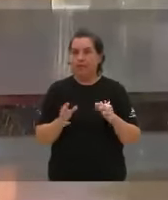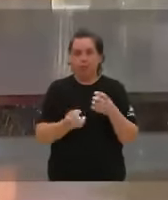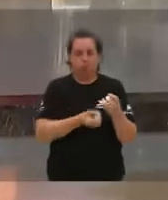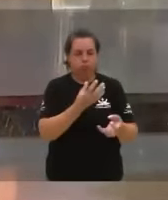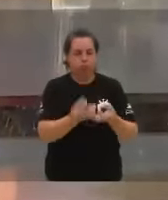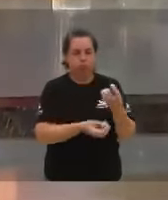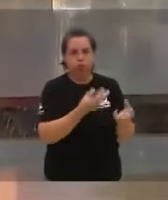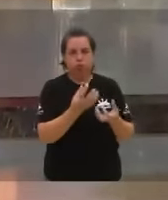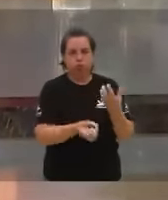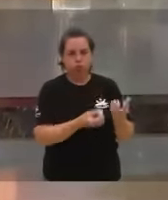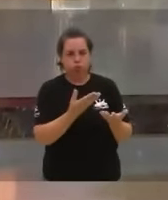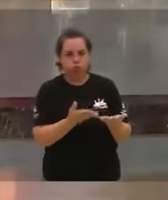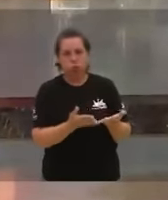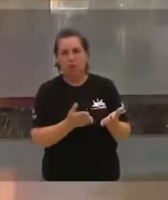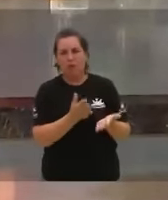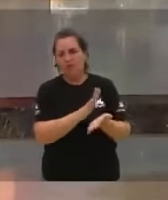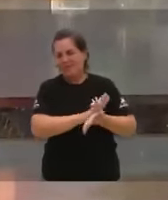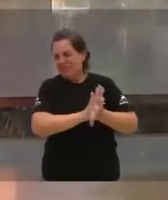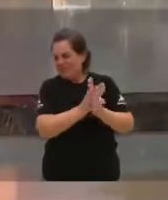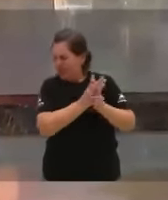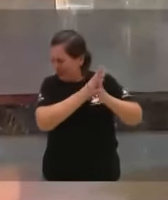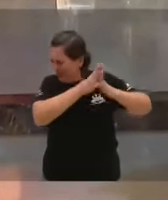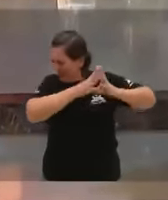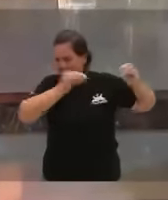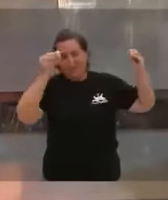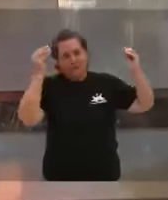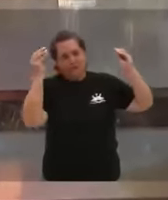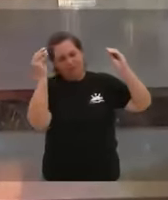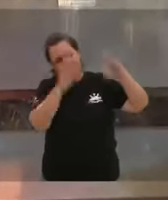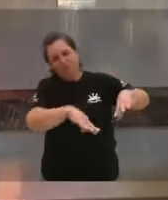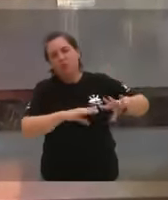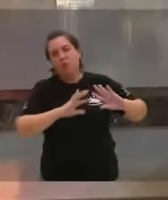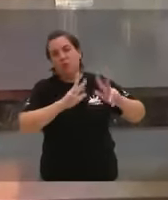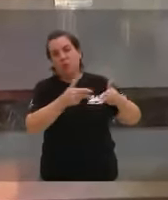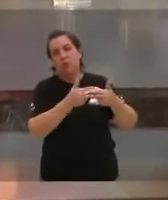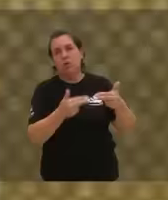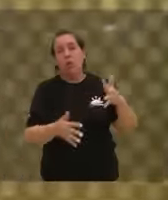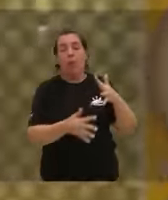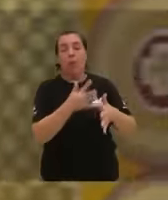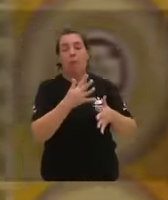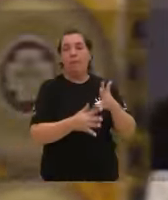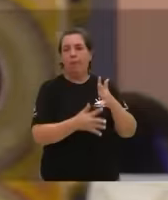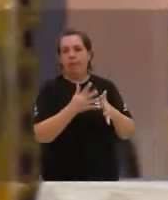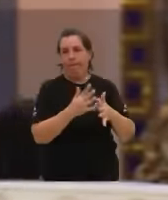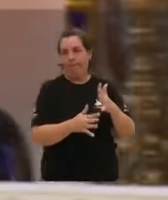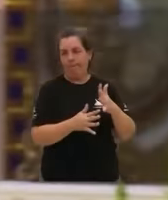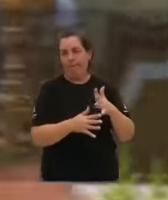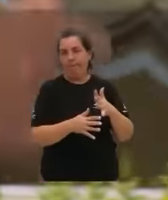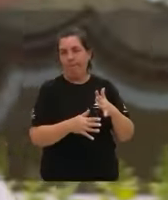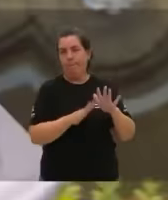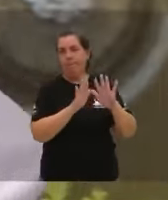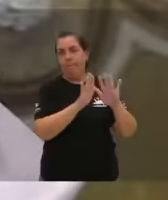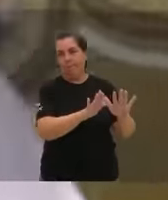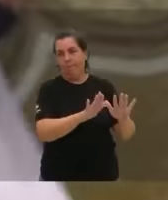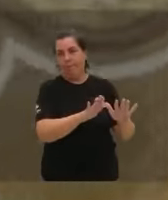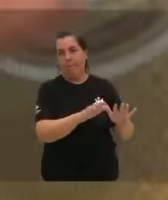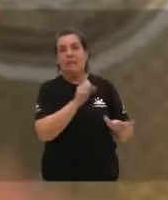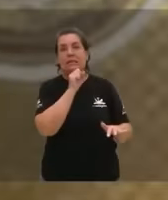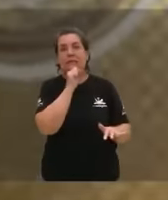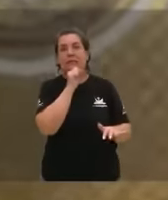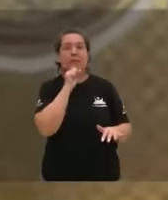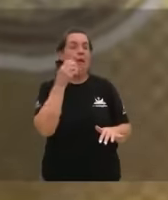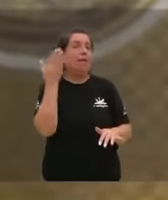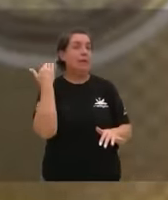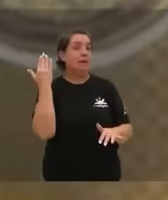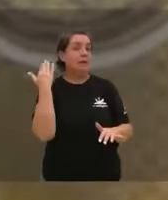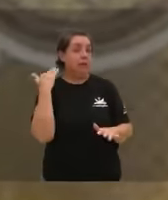queimar, tacar fogo em tudo aquilo que nos prende ao passado.